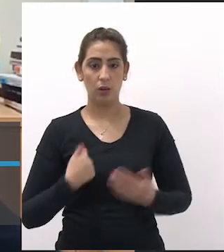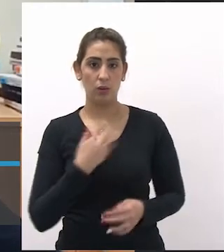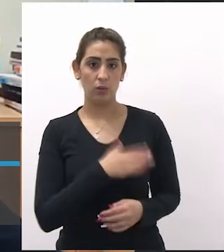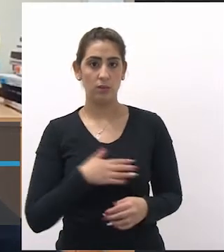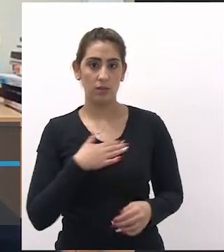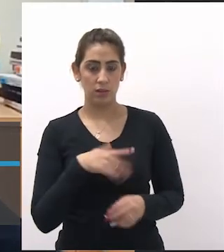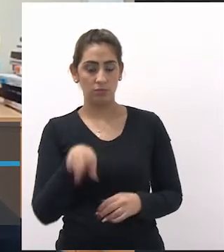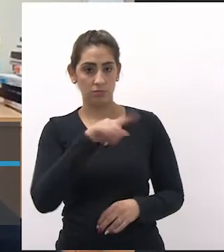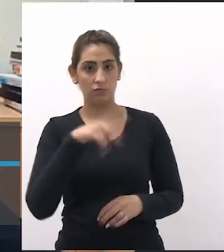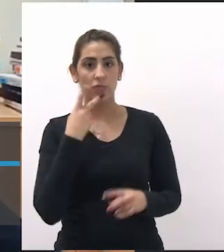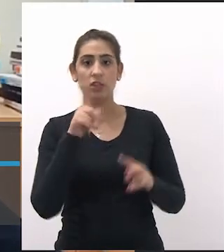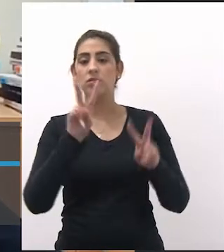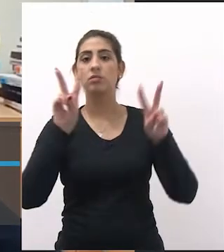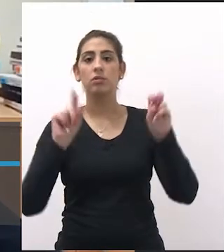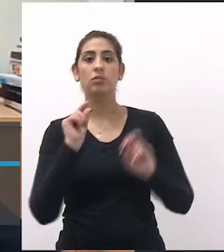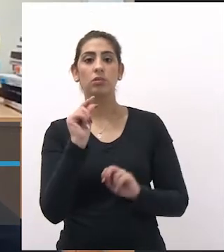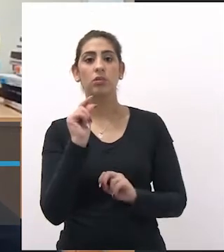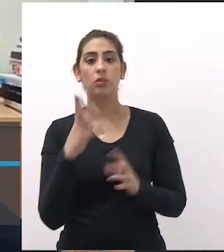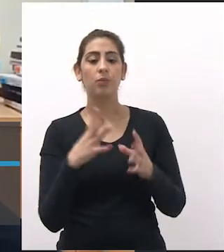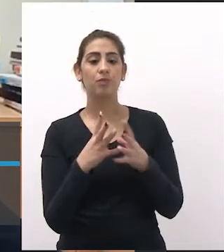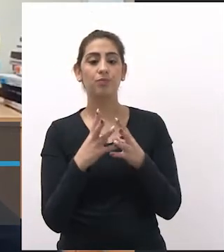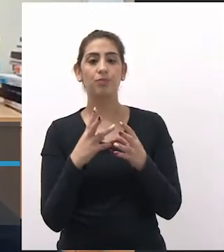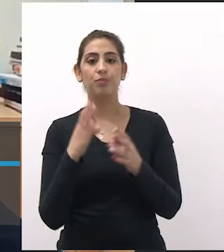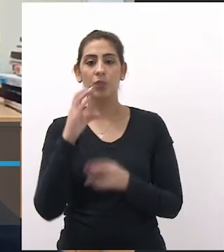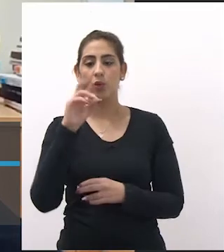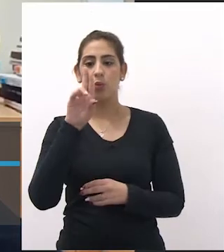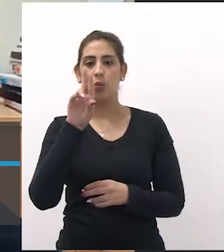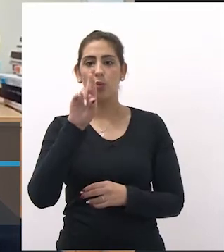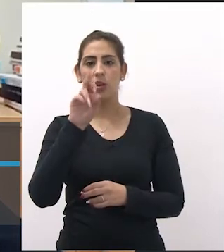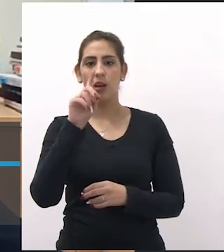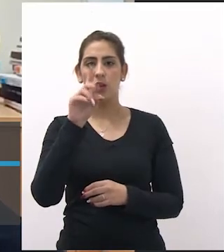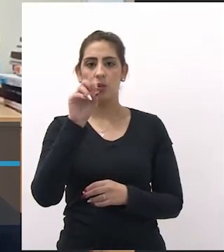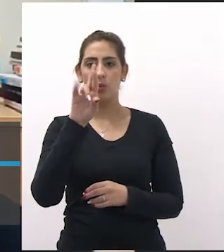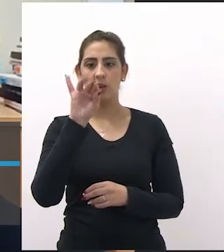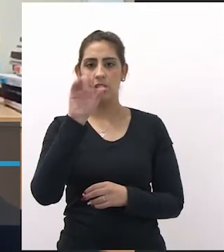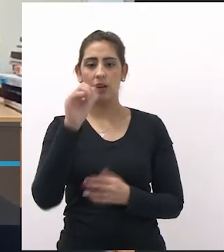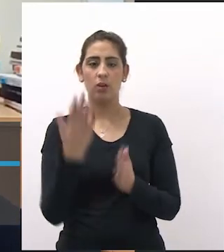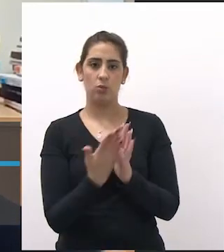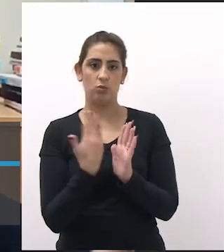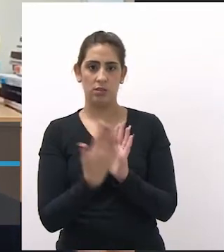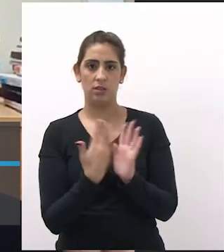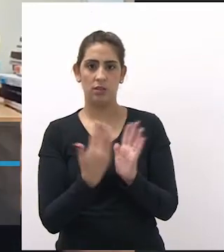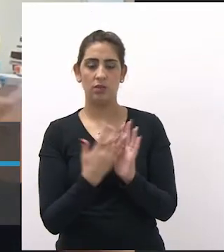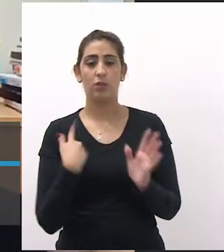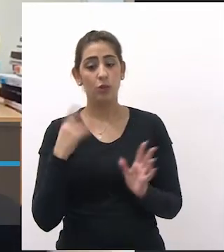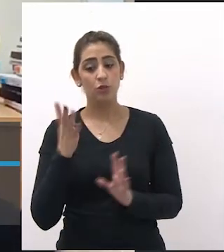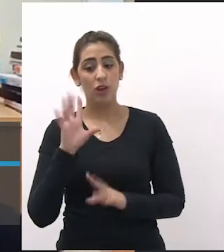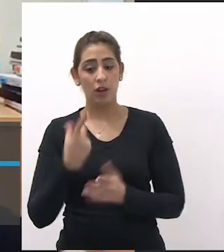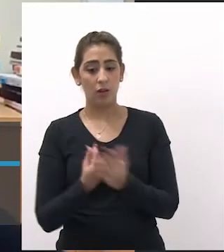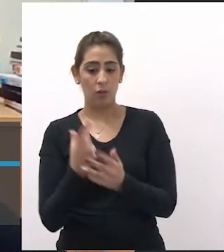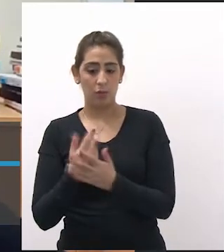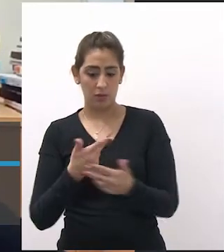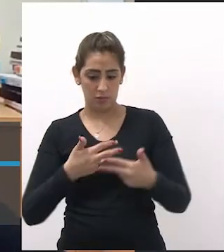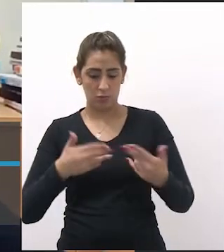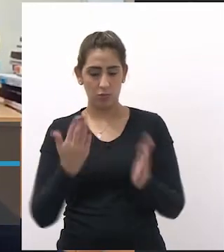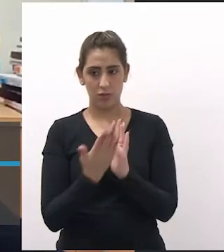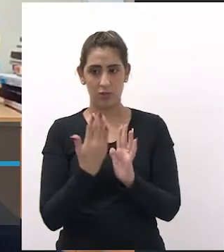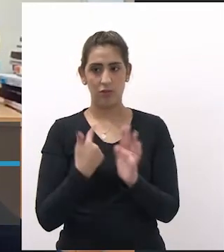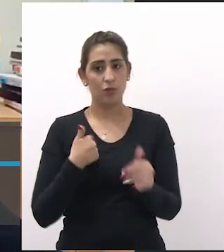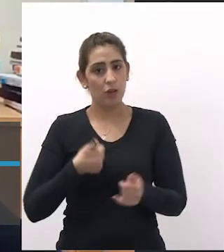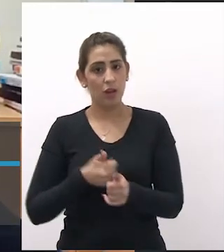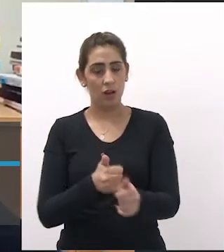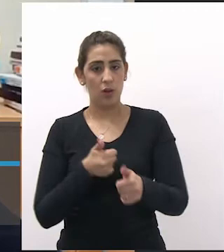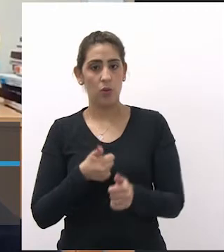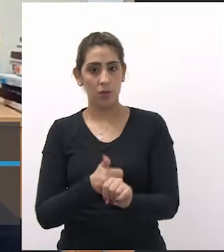um pouquinho sobre a curadoria dos livros, né? Que eu até já adquiri alguns, né? Venho acompanhando